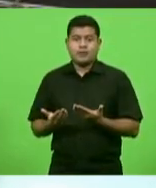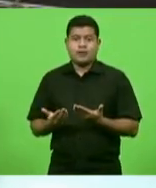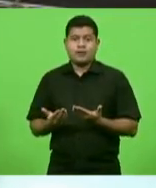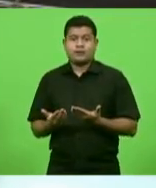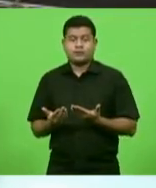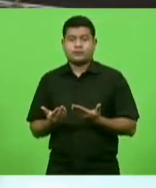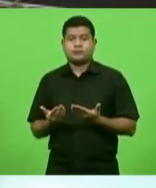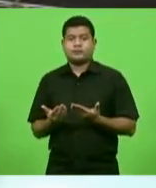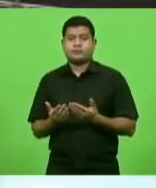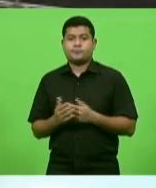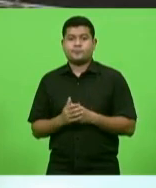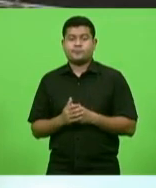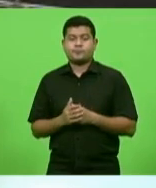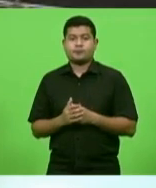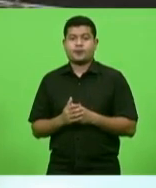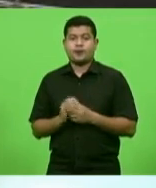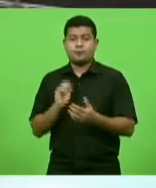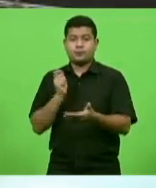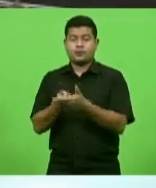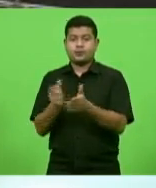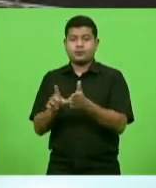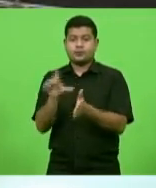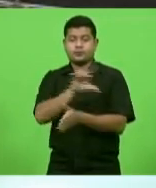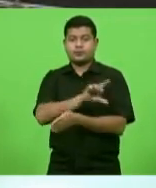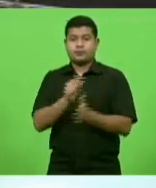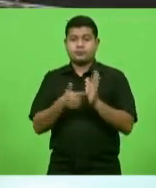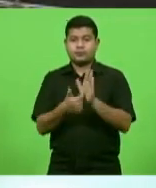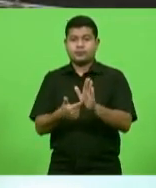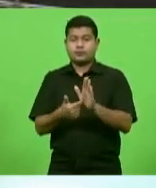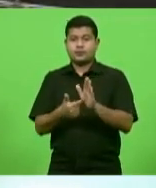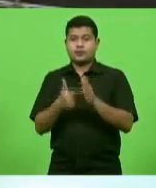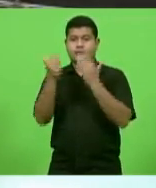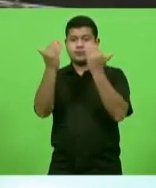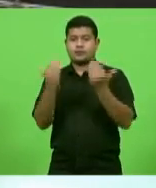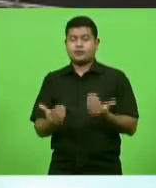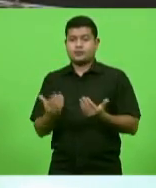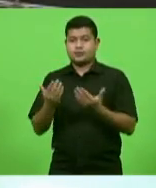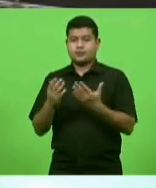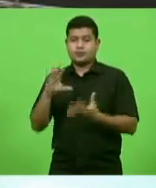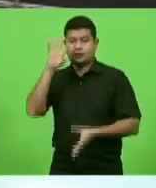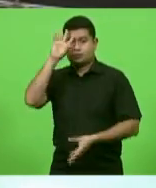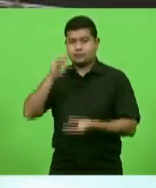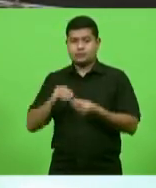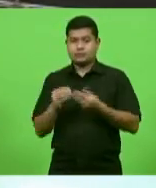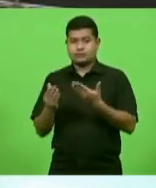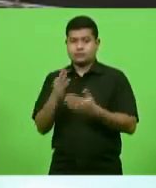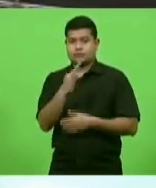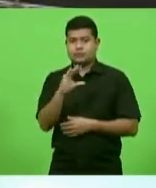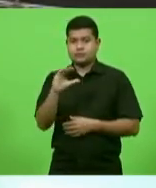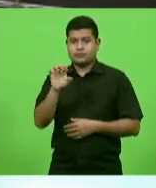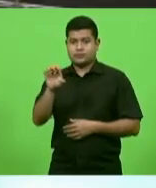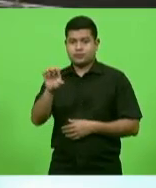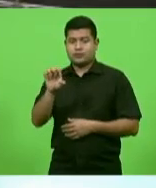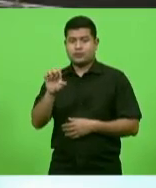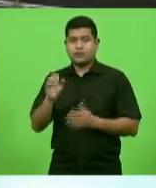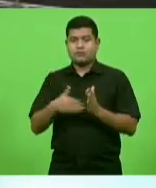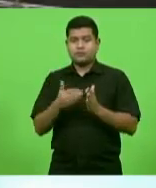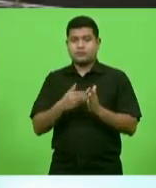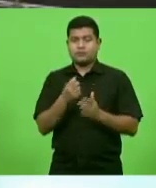desta modalidade de pagamento conforme a contato do parecer do Tribunal de Contas 14